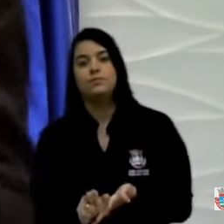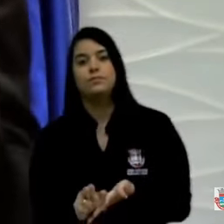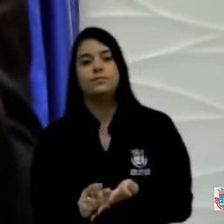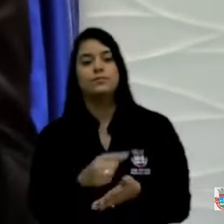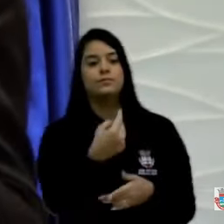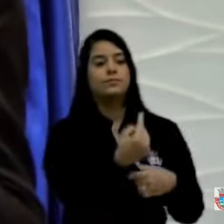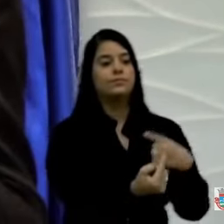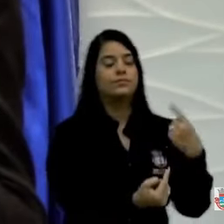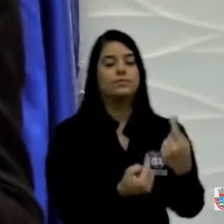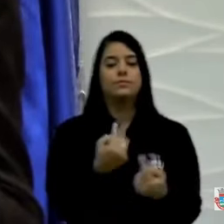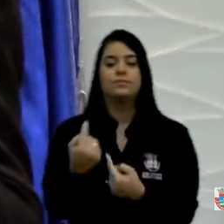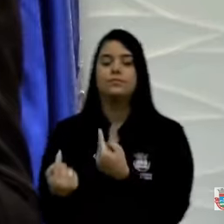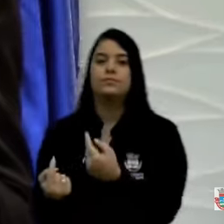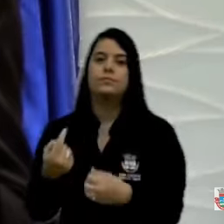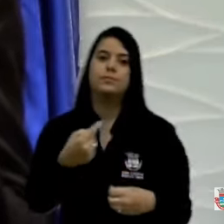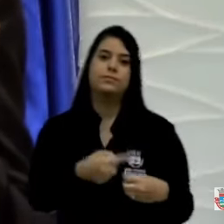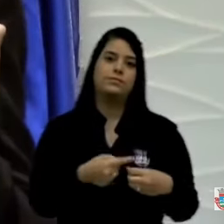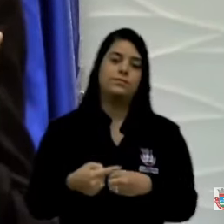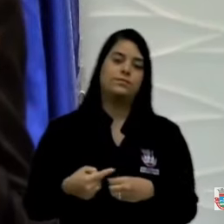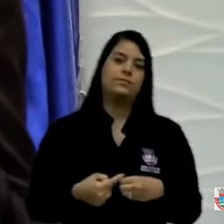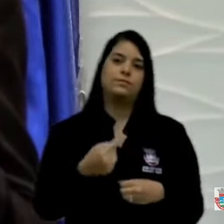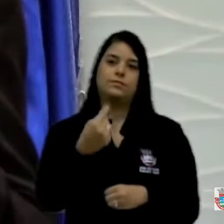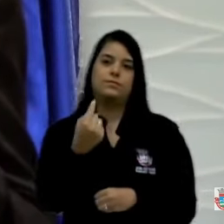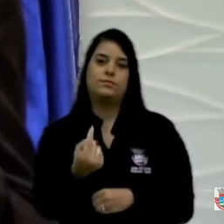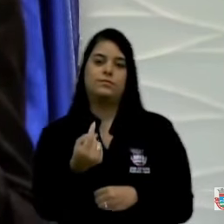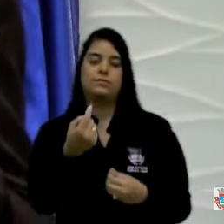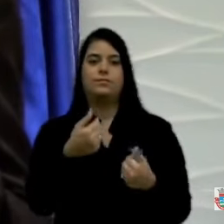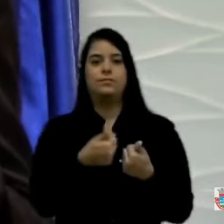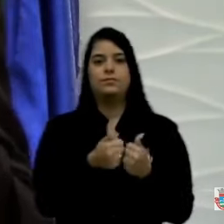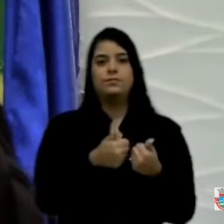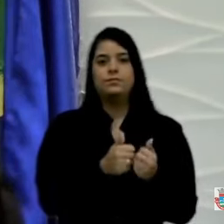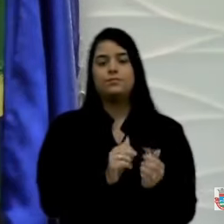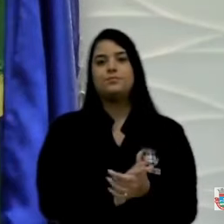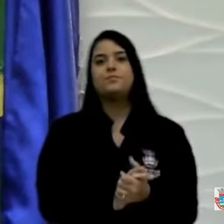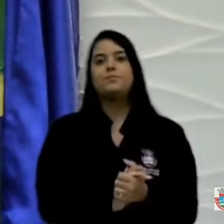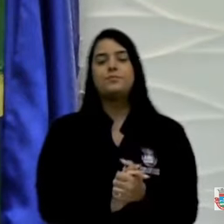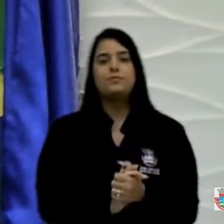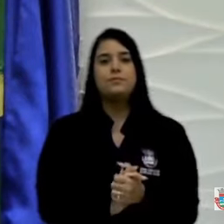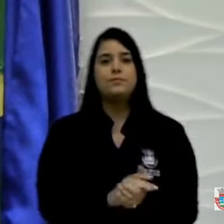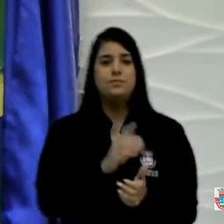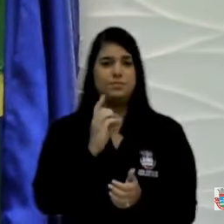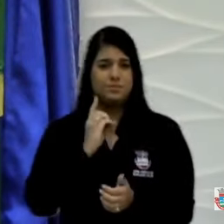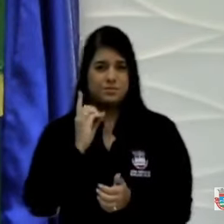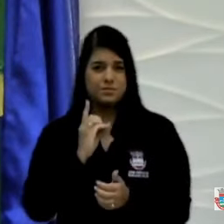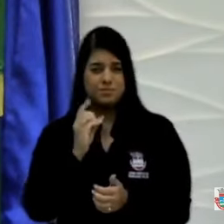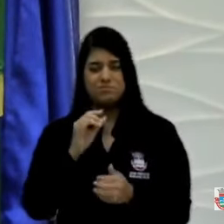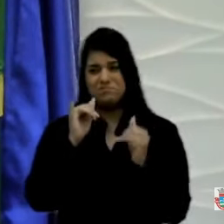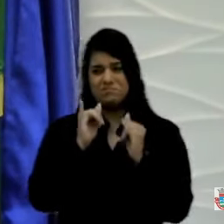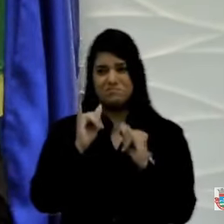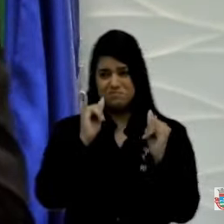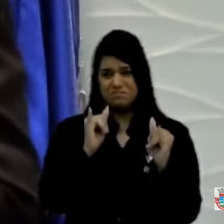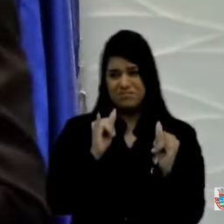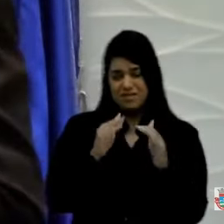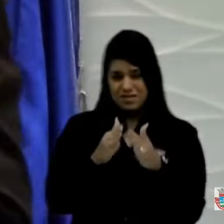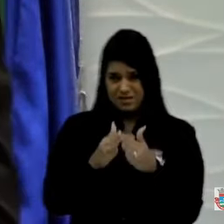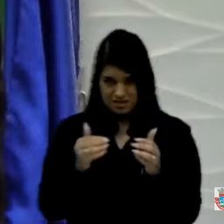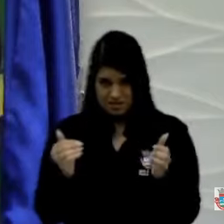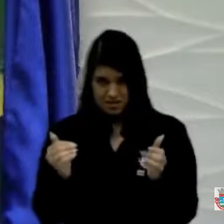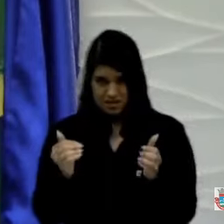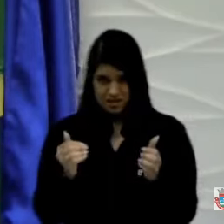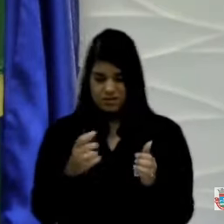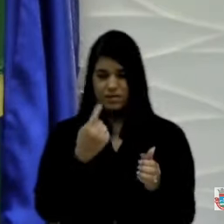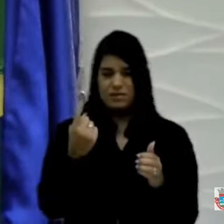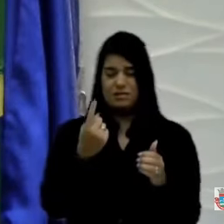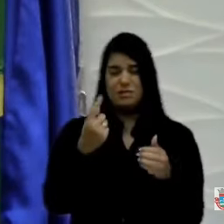cada município, vereador Rinaldo, um ônibus. E a deputada dizer que foi ela que pediu que o